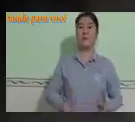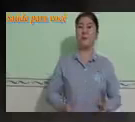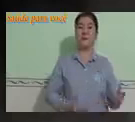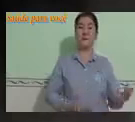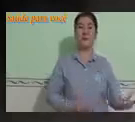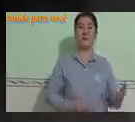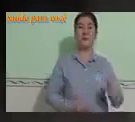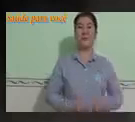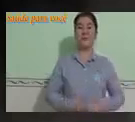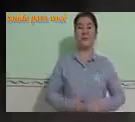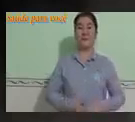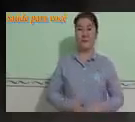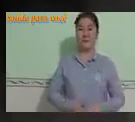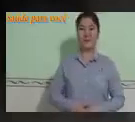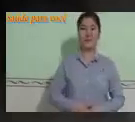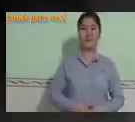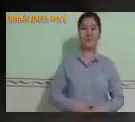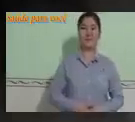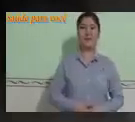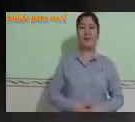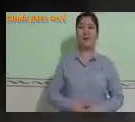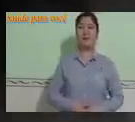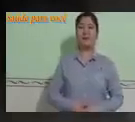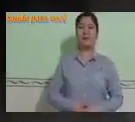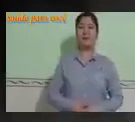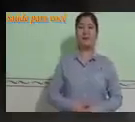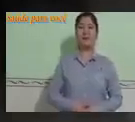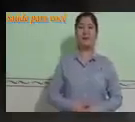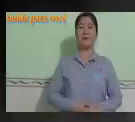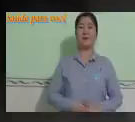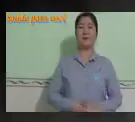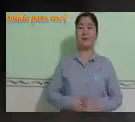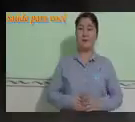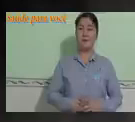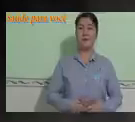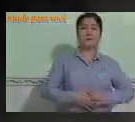ricos em vitamina D, como salmão, sardinhas ou ovo.